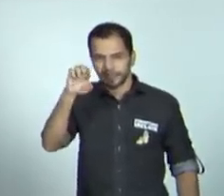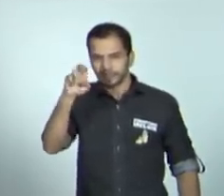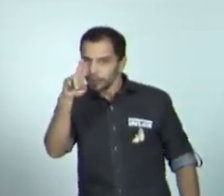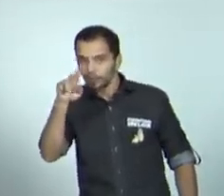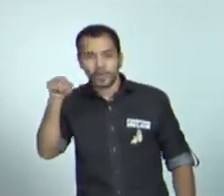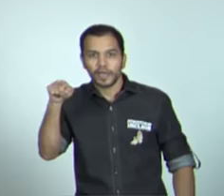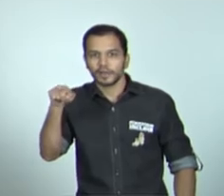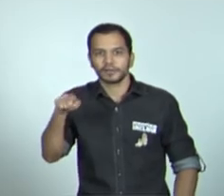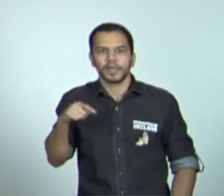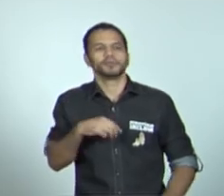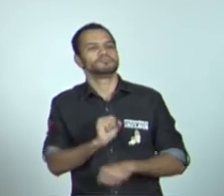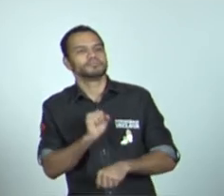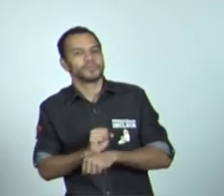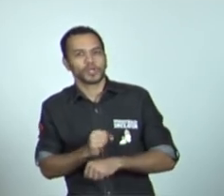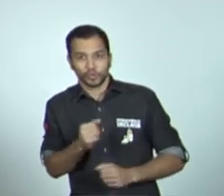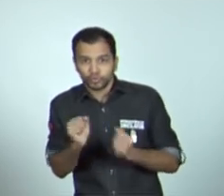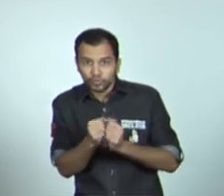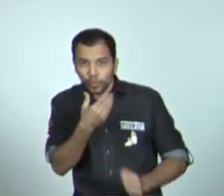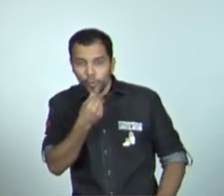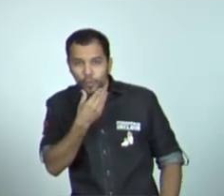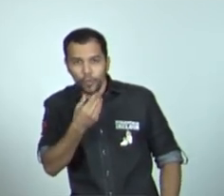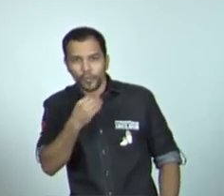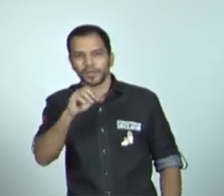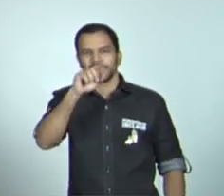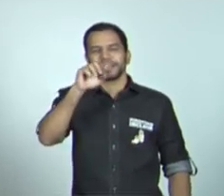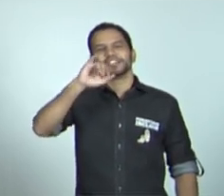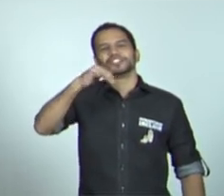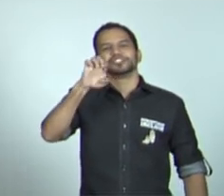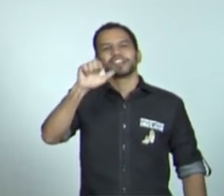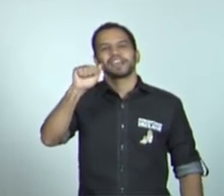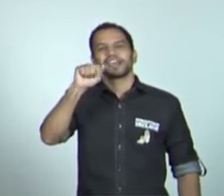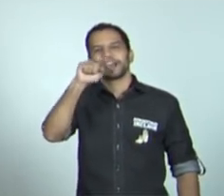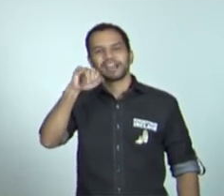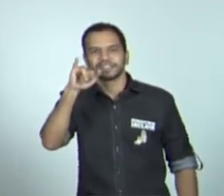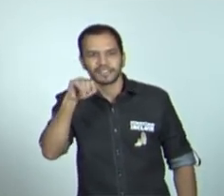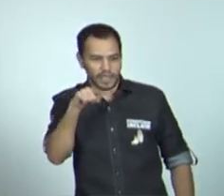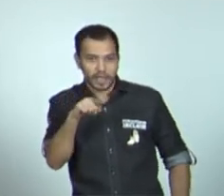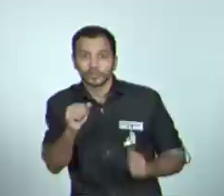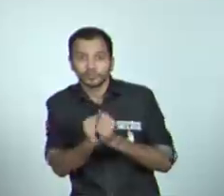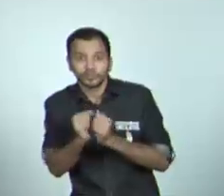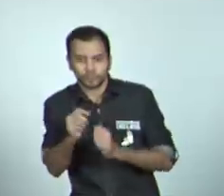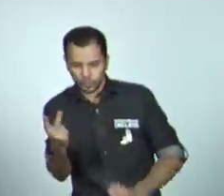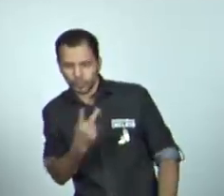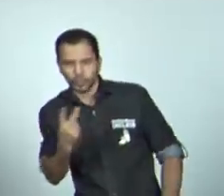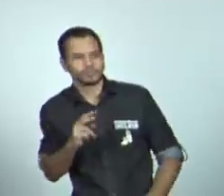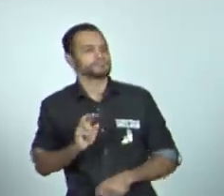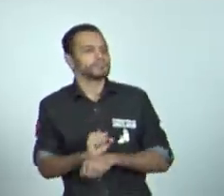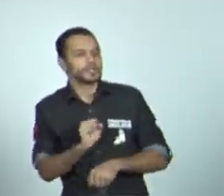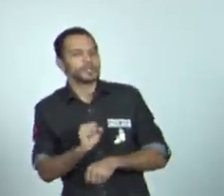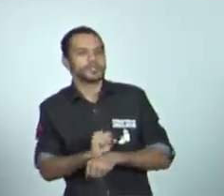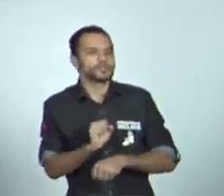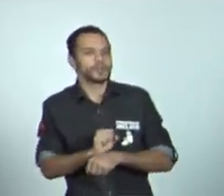e aí o jazzy o discípulo de eliseu sai da tenda e chega lá fora e quando ele e olha